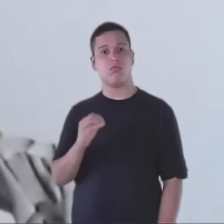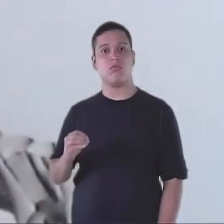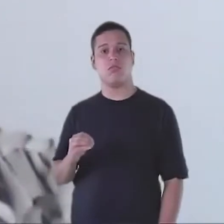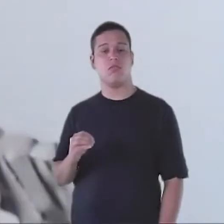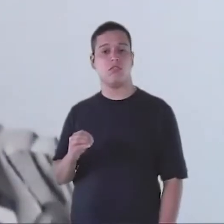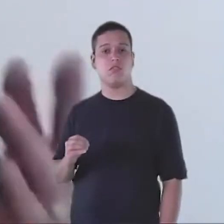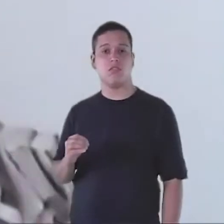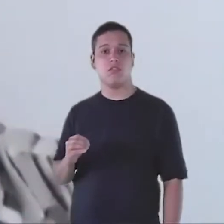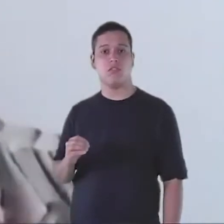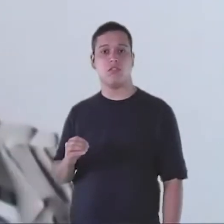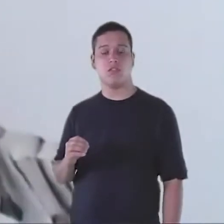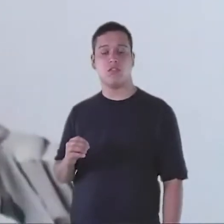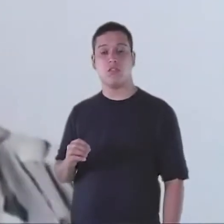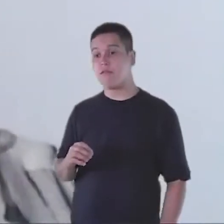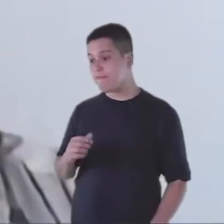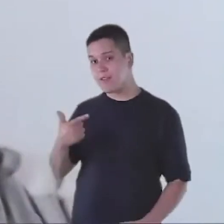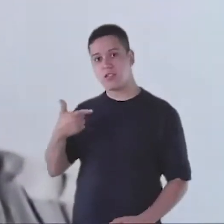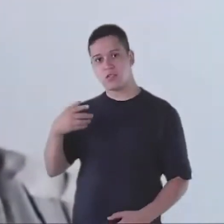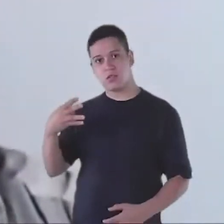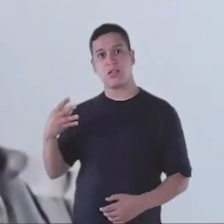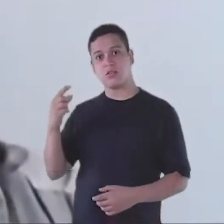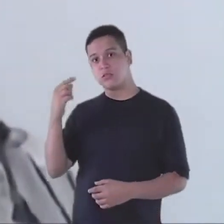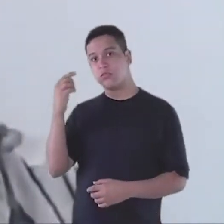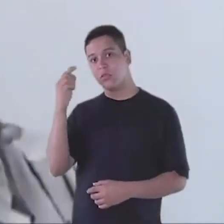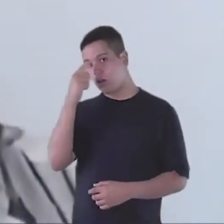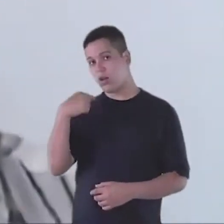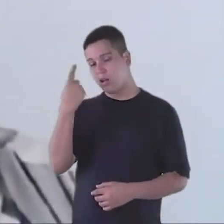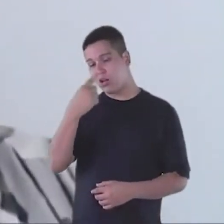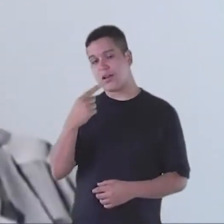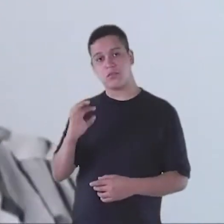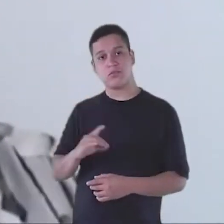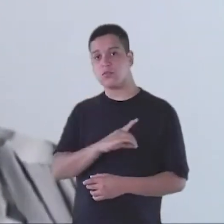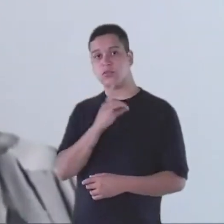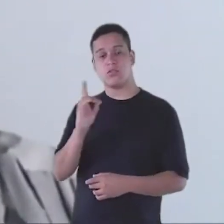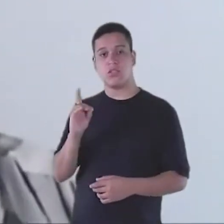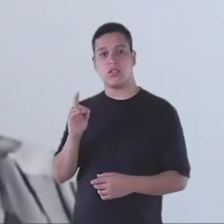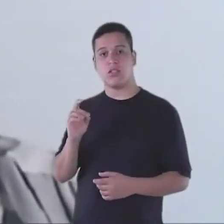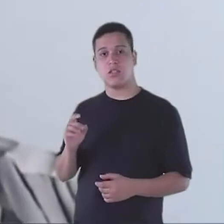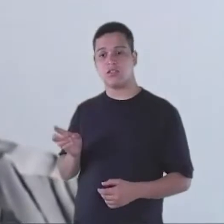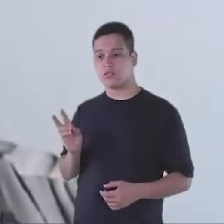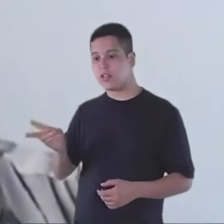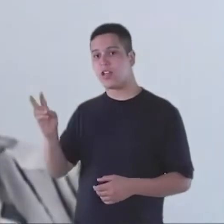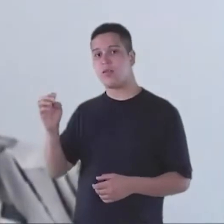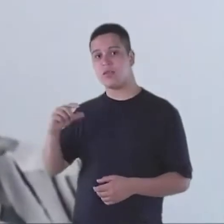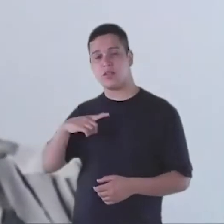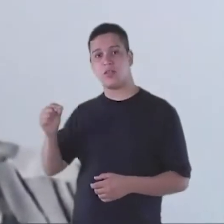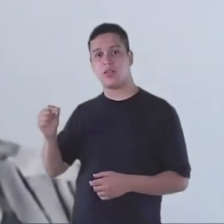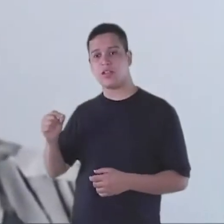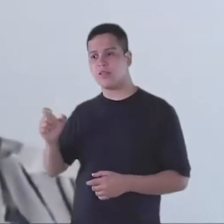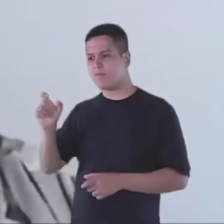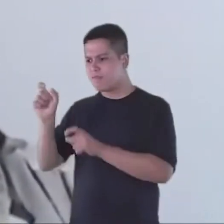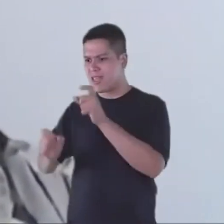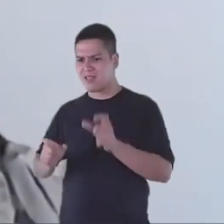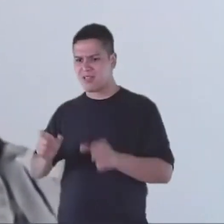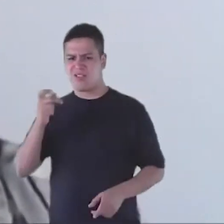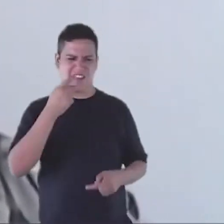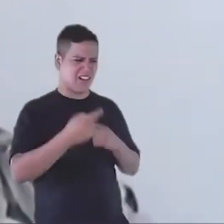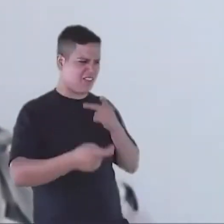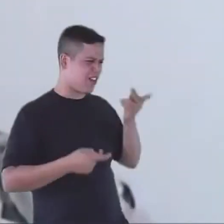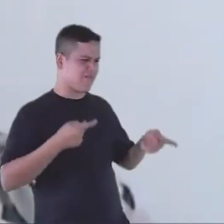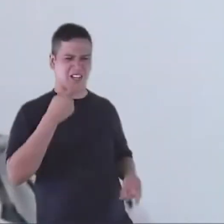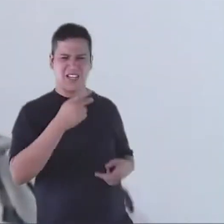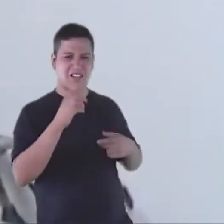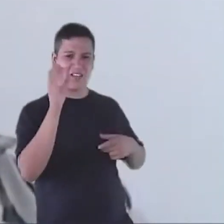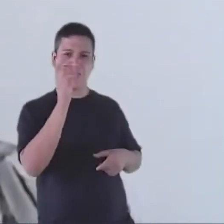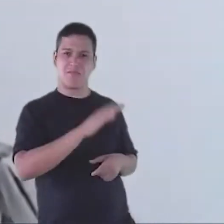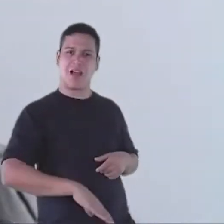Você é linchado durante 24 horas. Não tem pausa, não tem trégua. Na minha infância